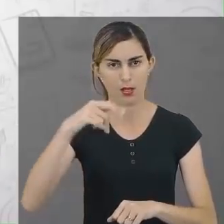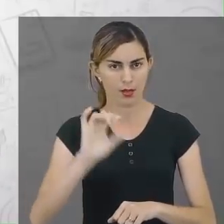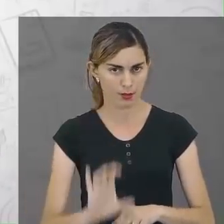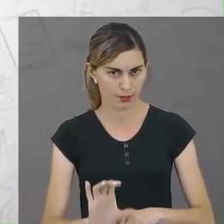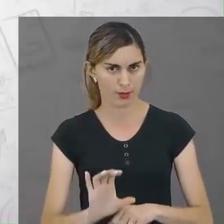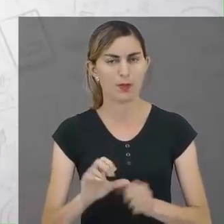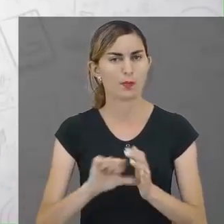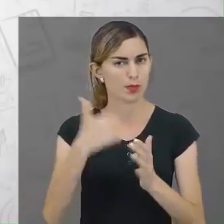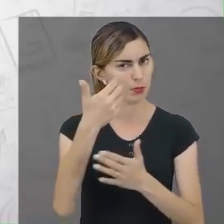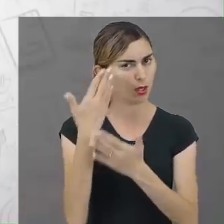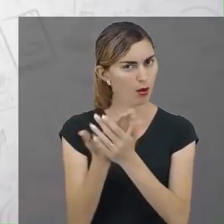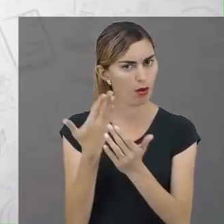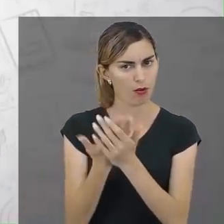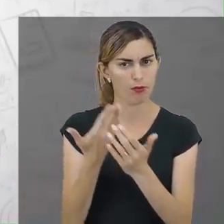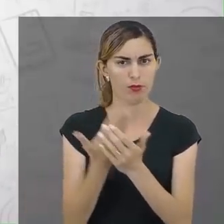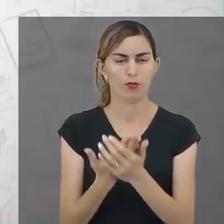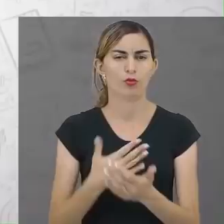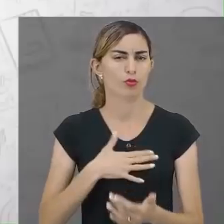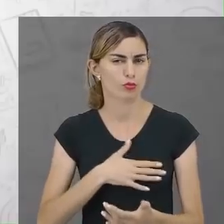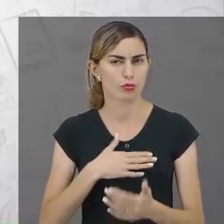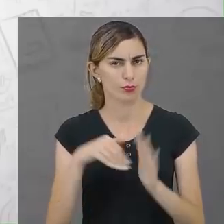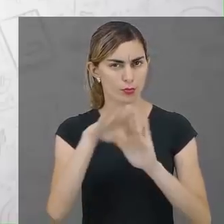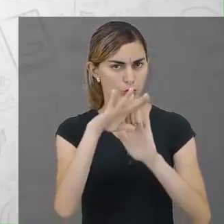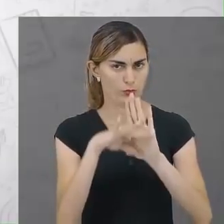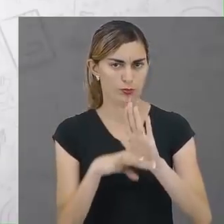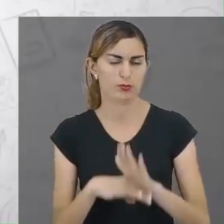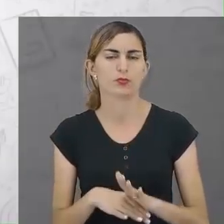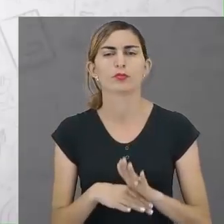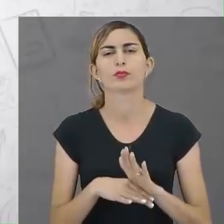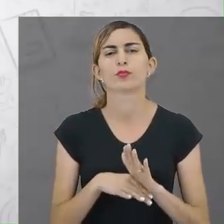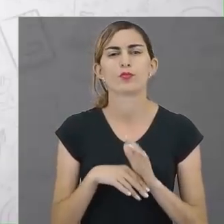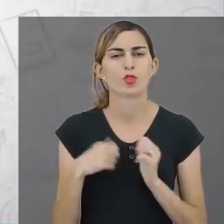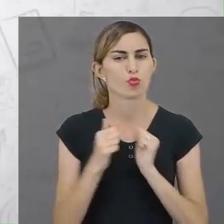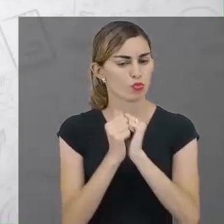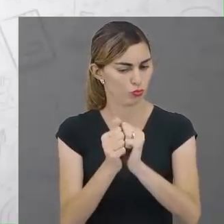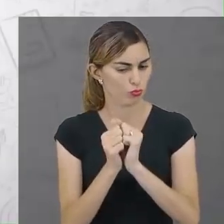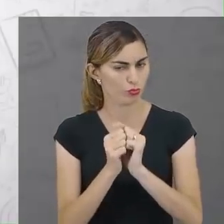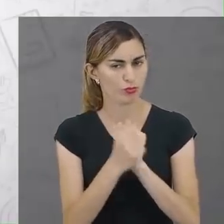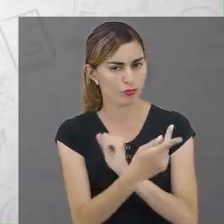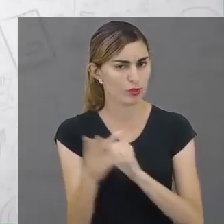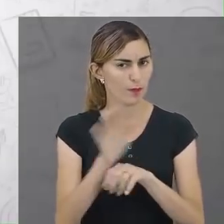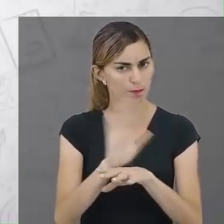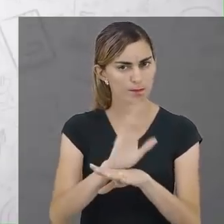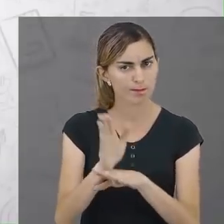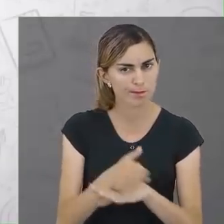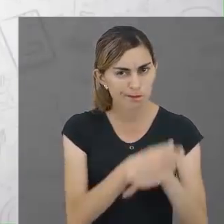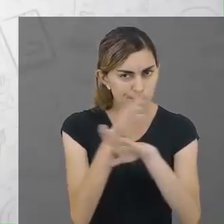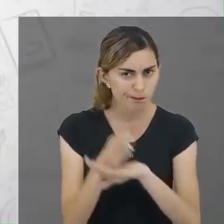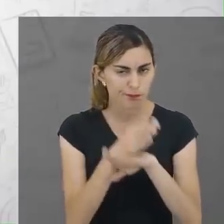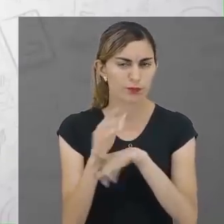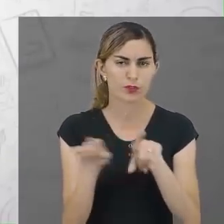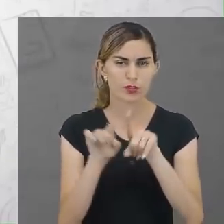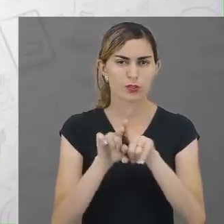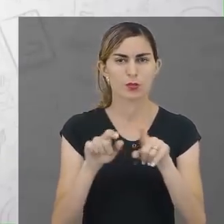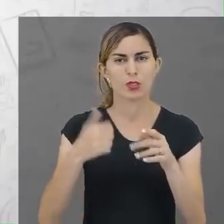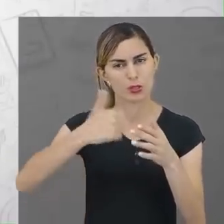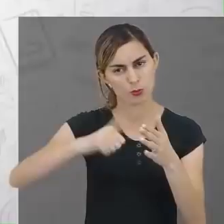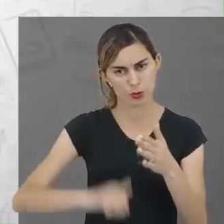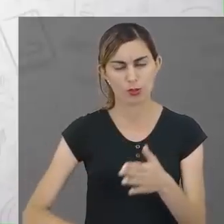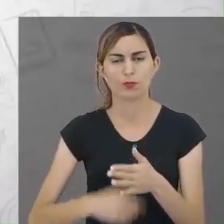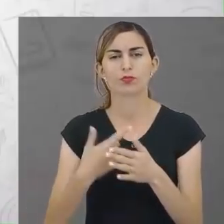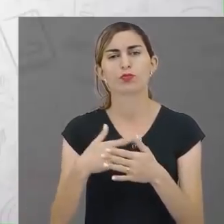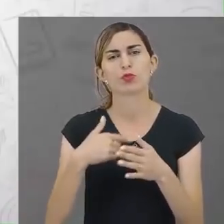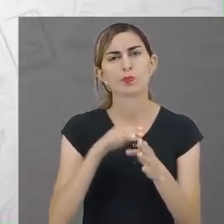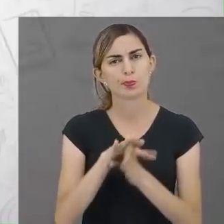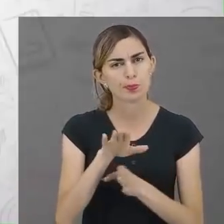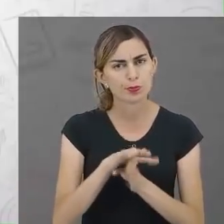Sejam bem-vindos à primeira aula de Lógica de Programação. Estarei com vocês nas videoaulas e no aula, mediando